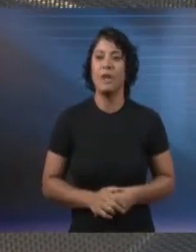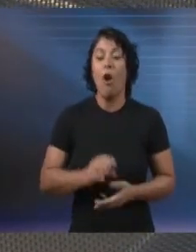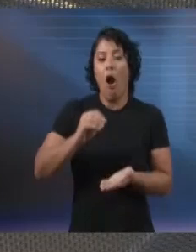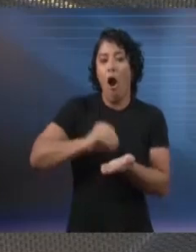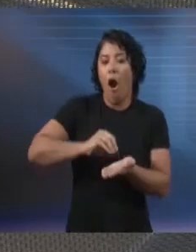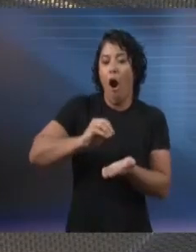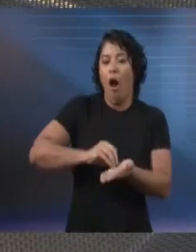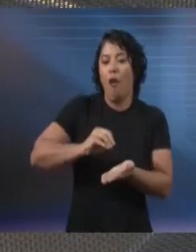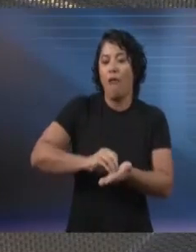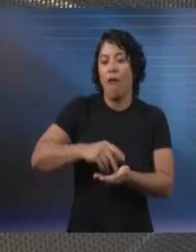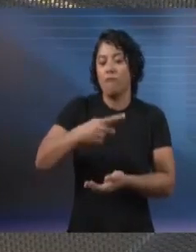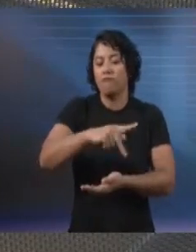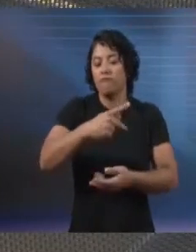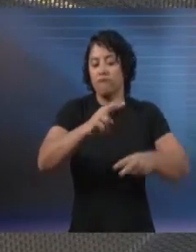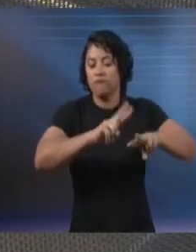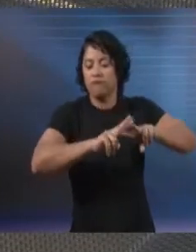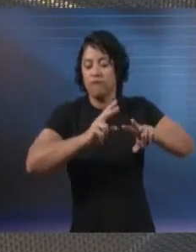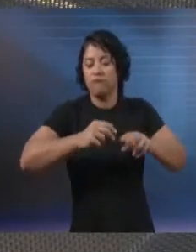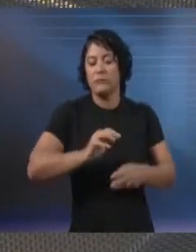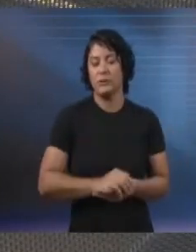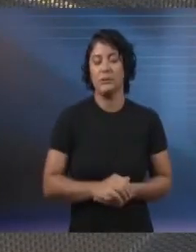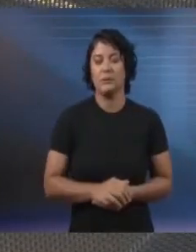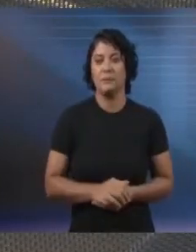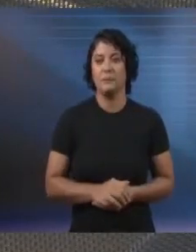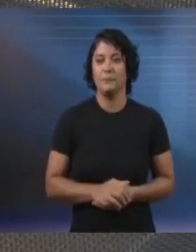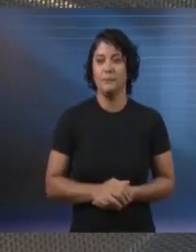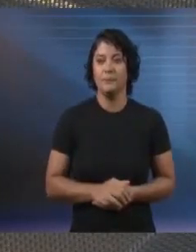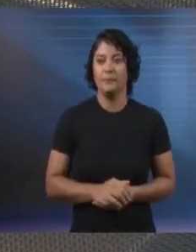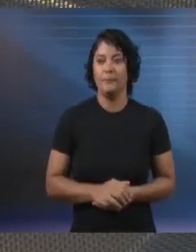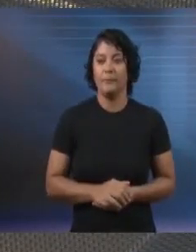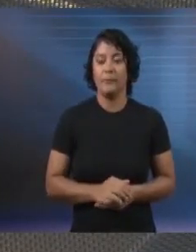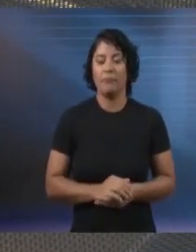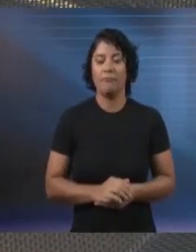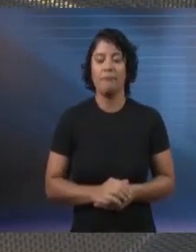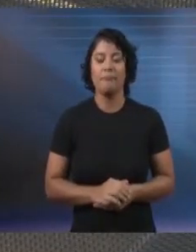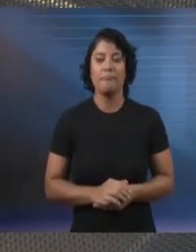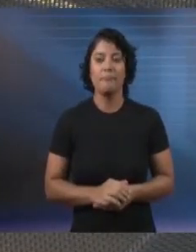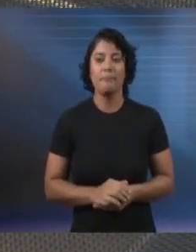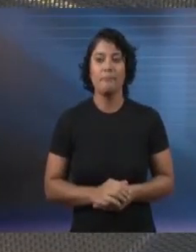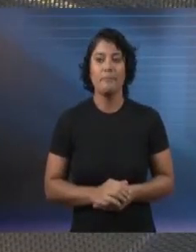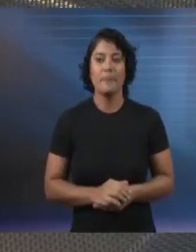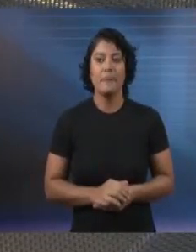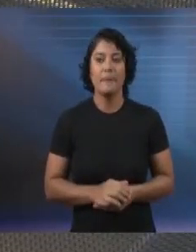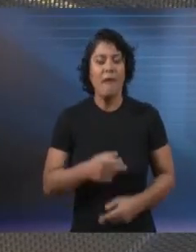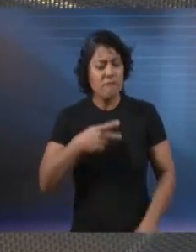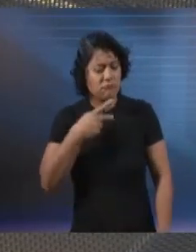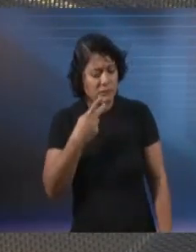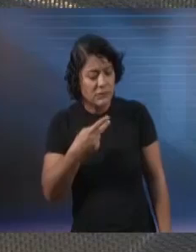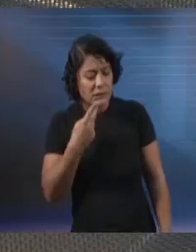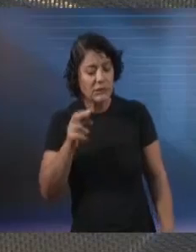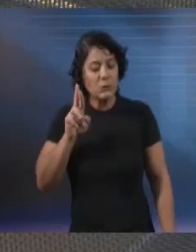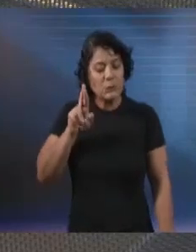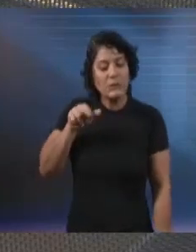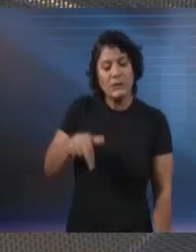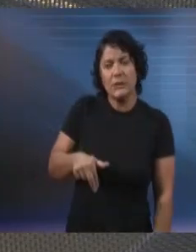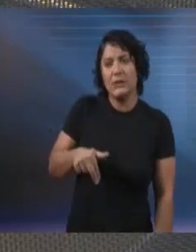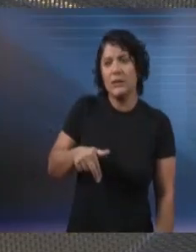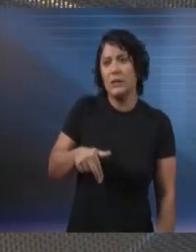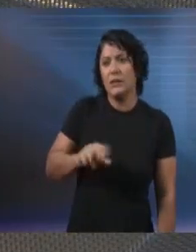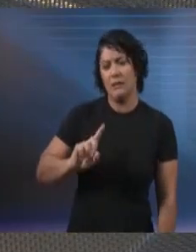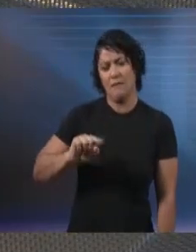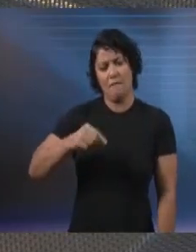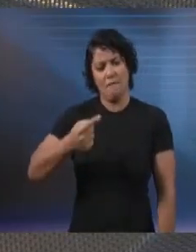colocar em seus presos custodiados. Ou seja, a dizer que o Rio Grande do Norte está